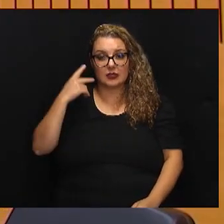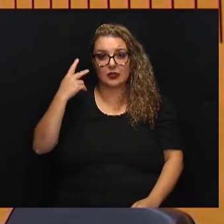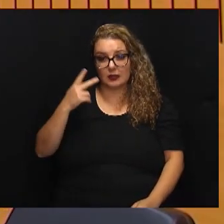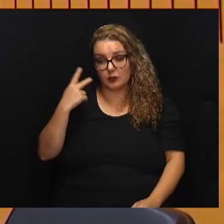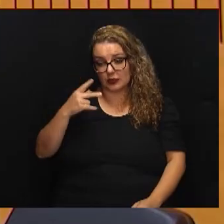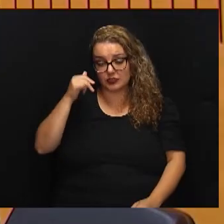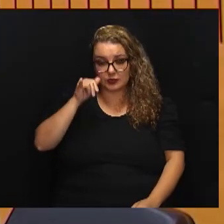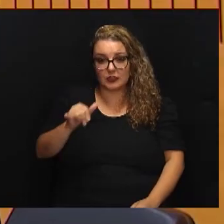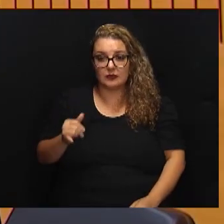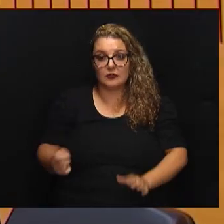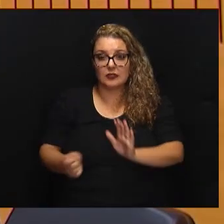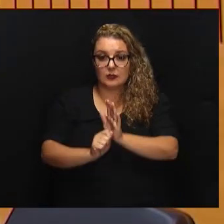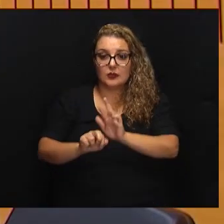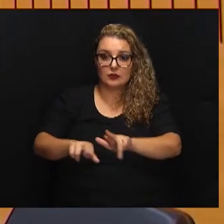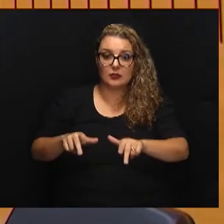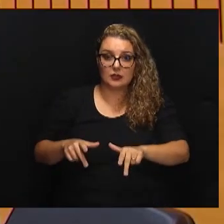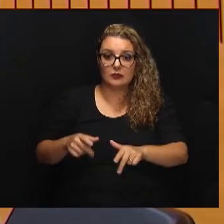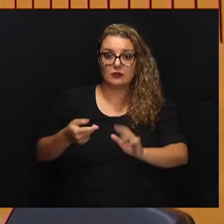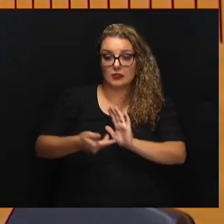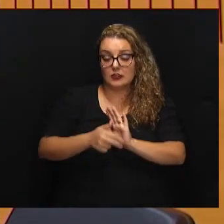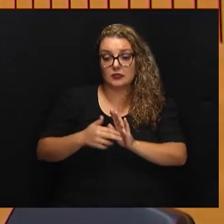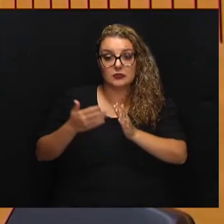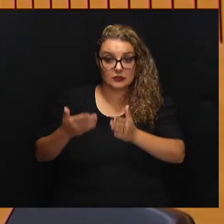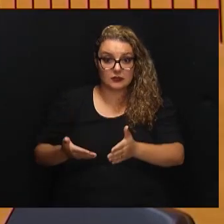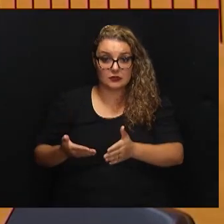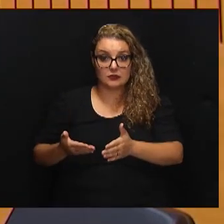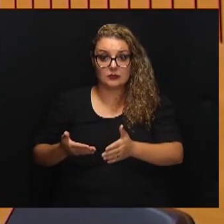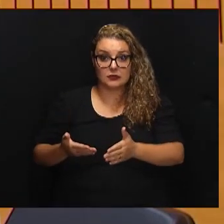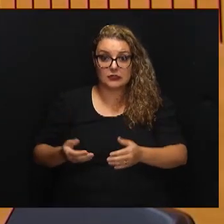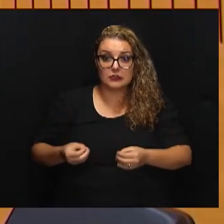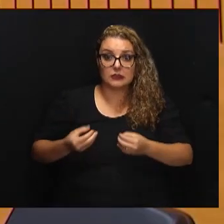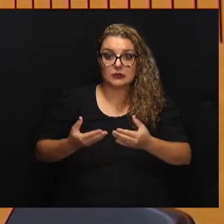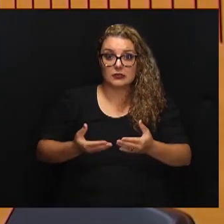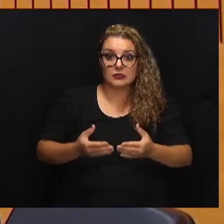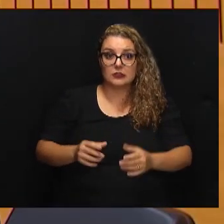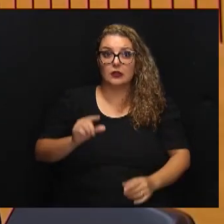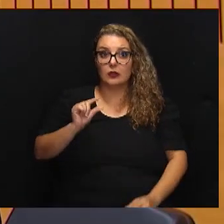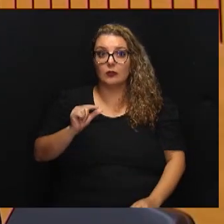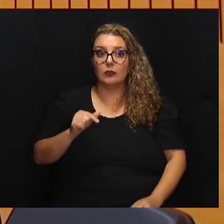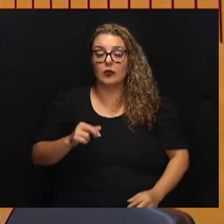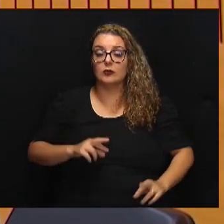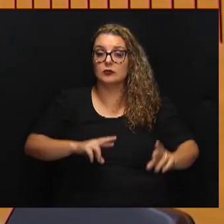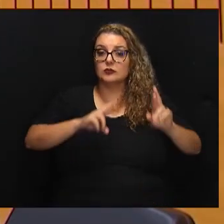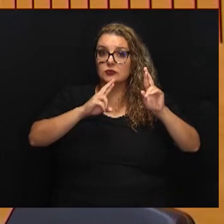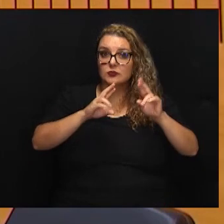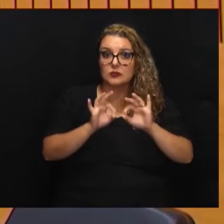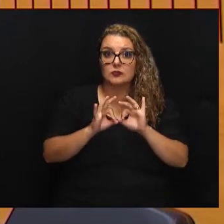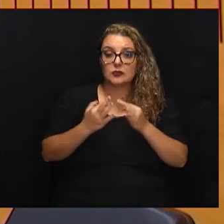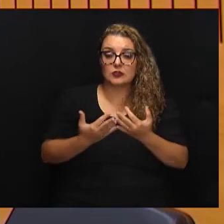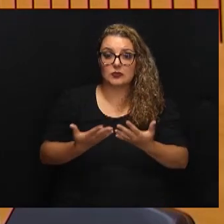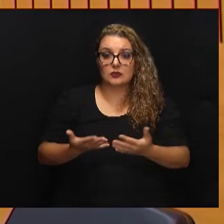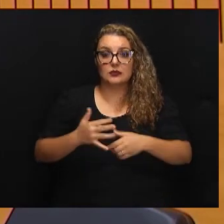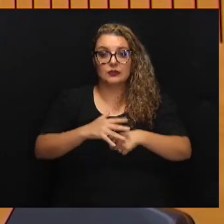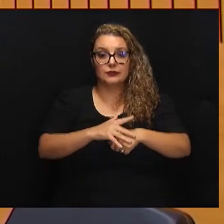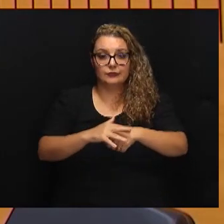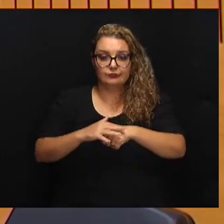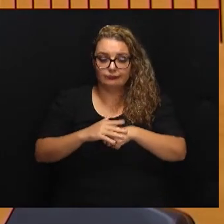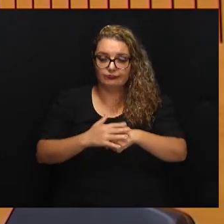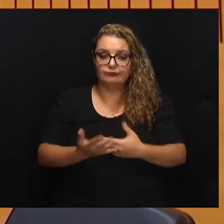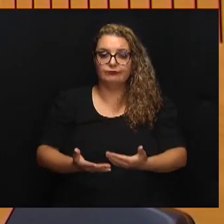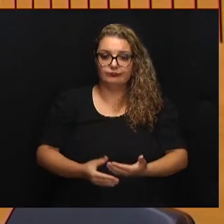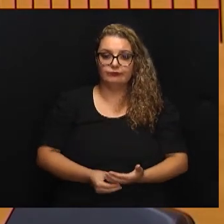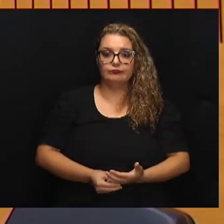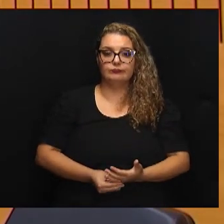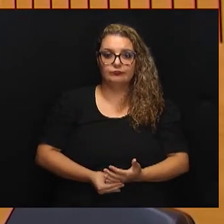sentido, tentar dar um pouco de esperança para as famílias que estão adoecidas e também